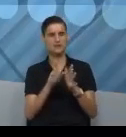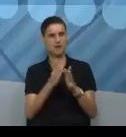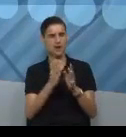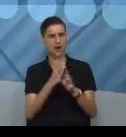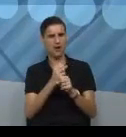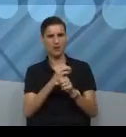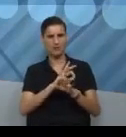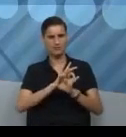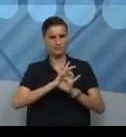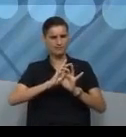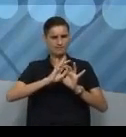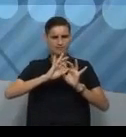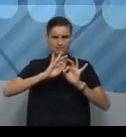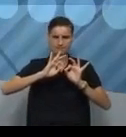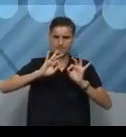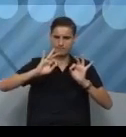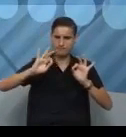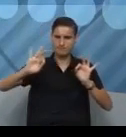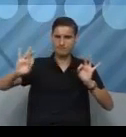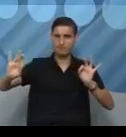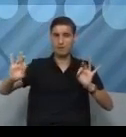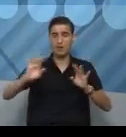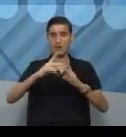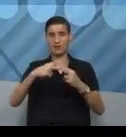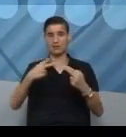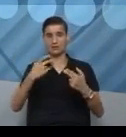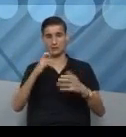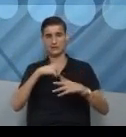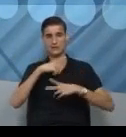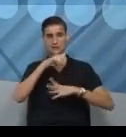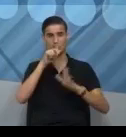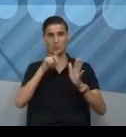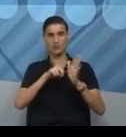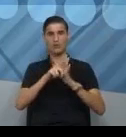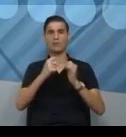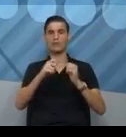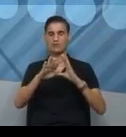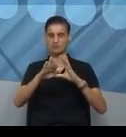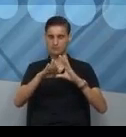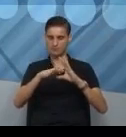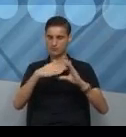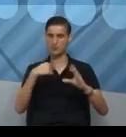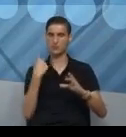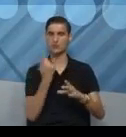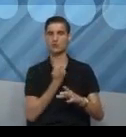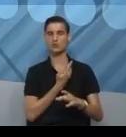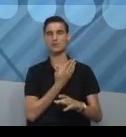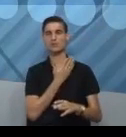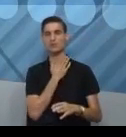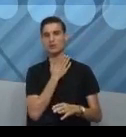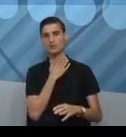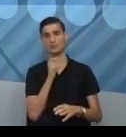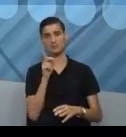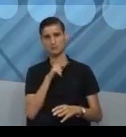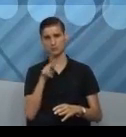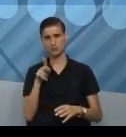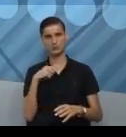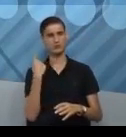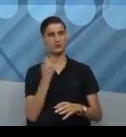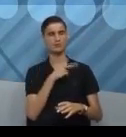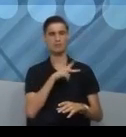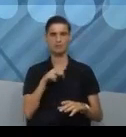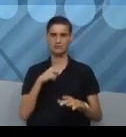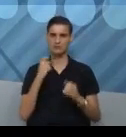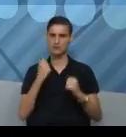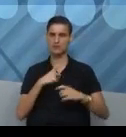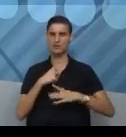cálculos extensos, são cálculos muito grandes. Até se você tiver alguma dúvida, você pode encaminhar no nosso fórum, que os nossos tutores,